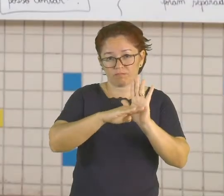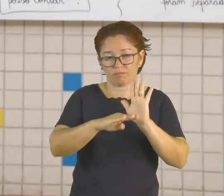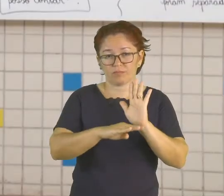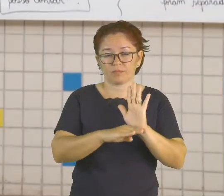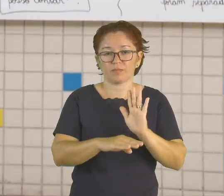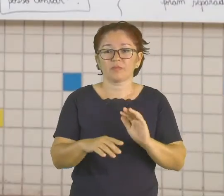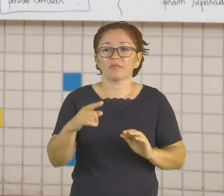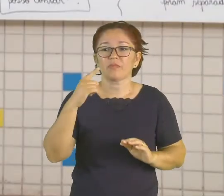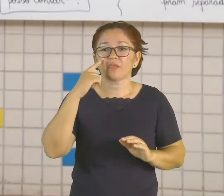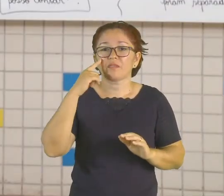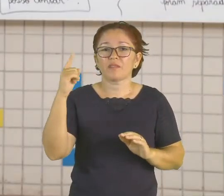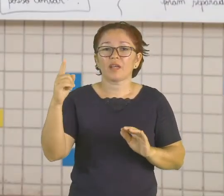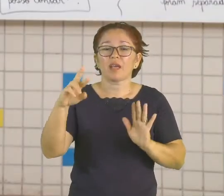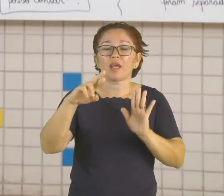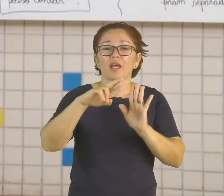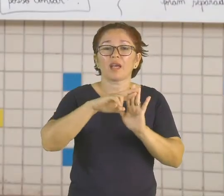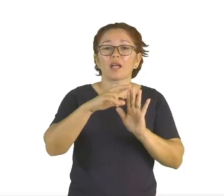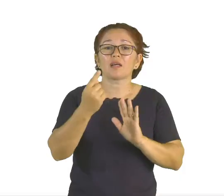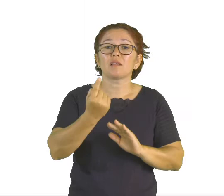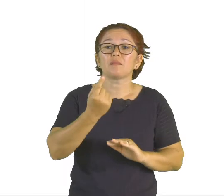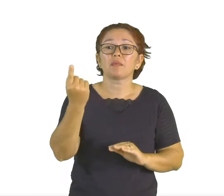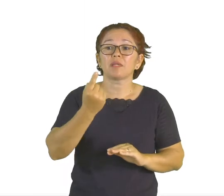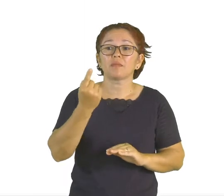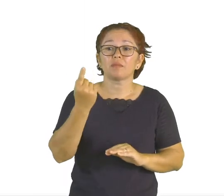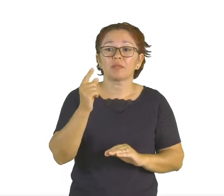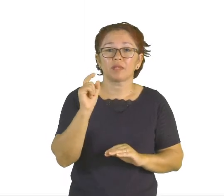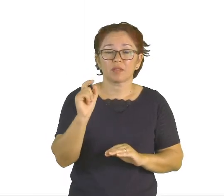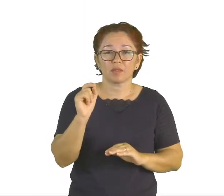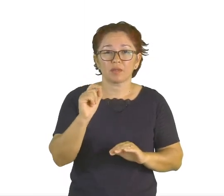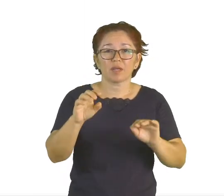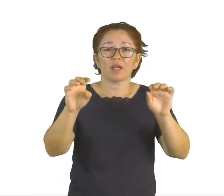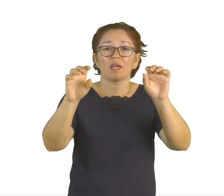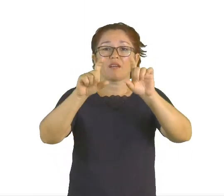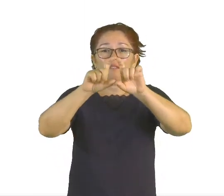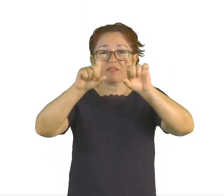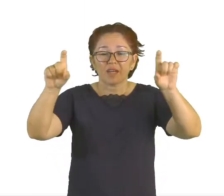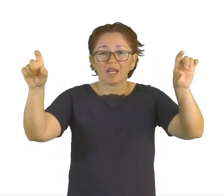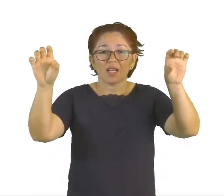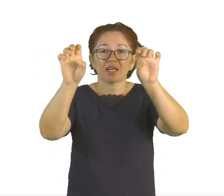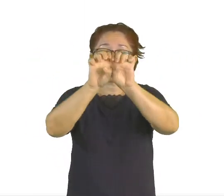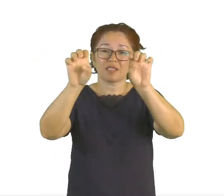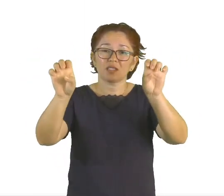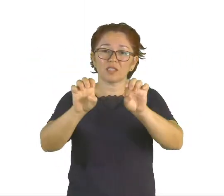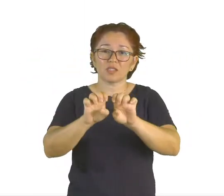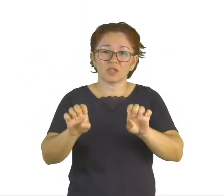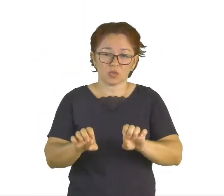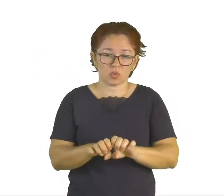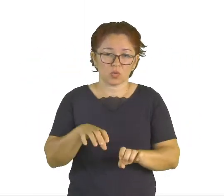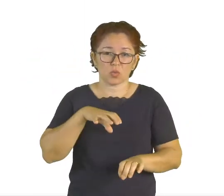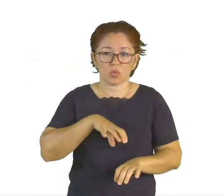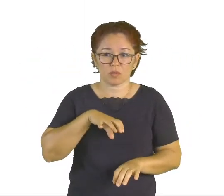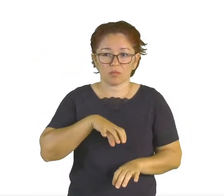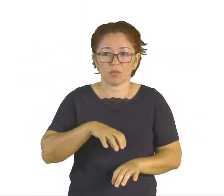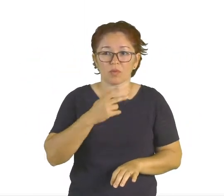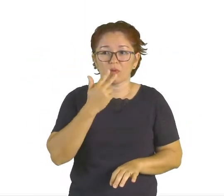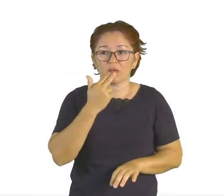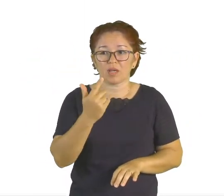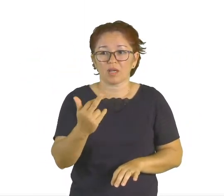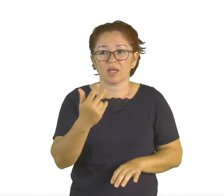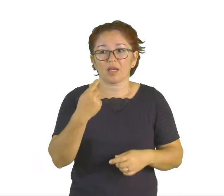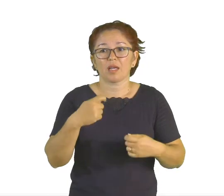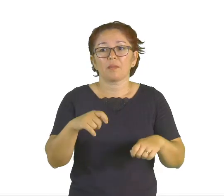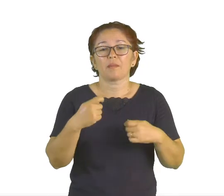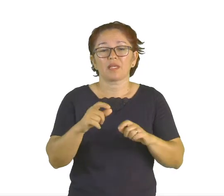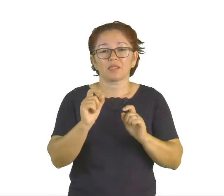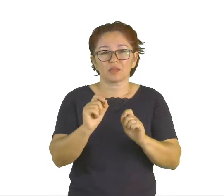agora, que a estrutura da frase em língua portuguesa ela é formada por pares